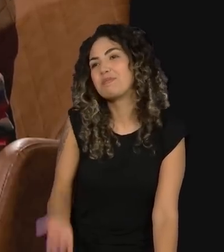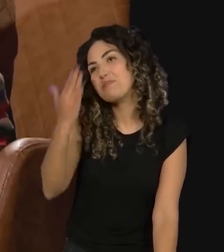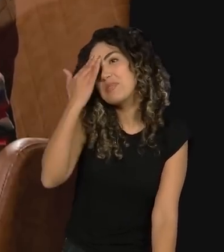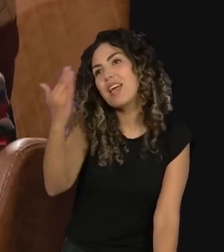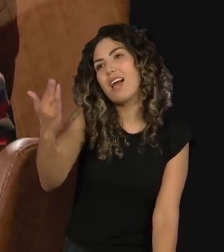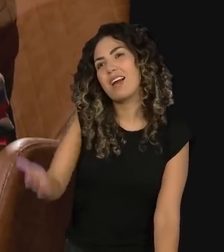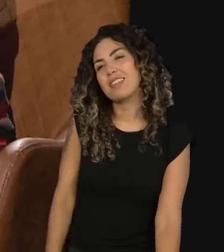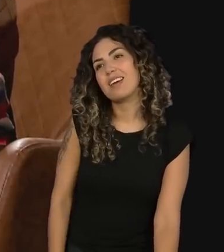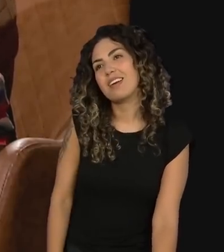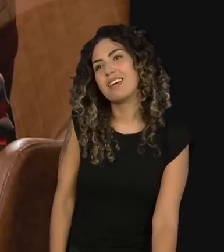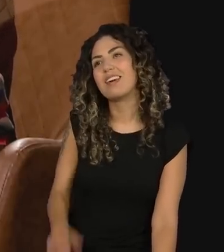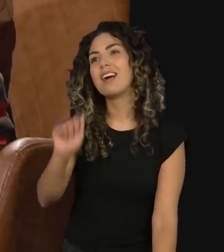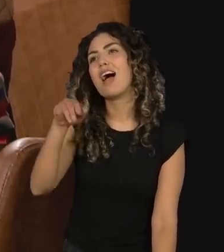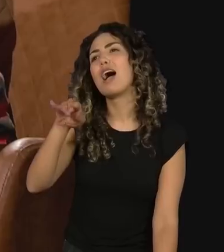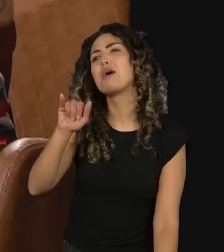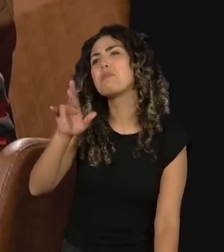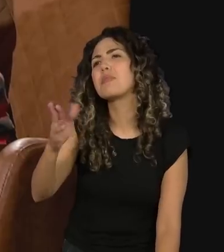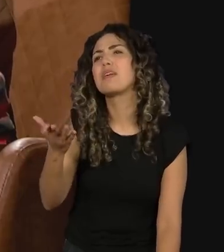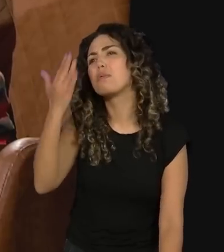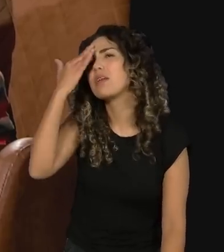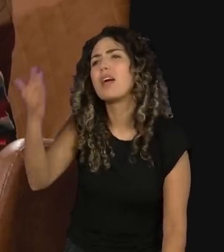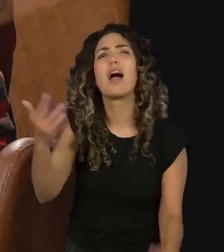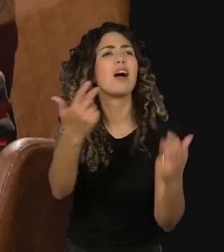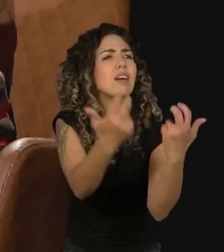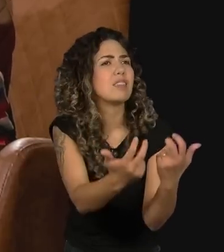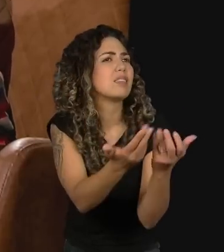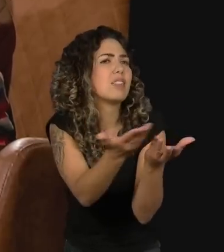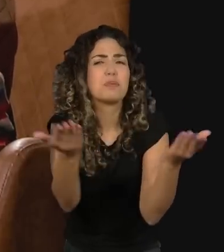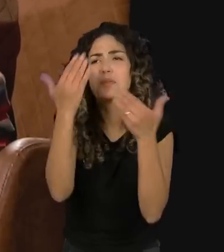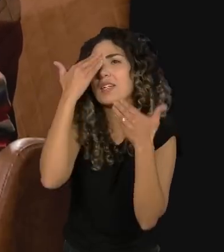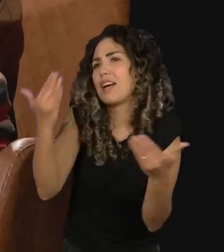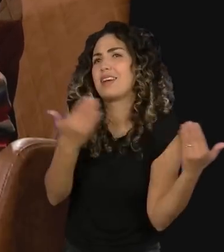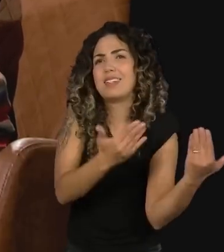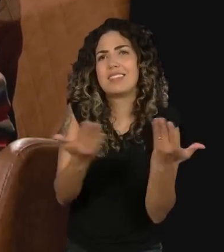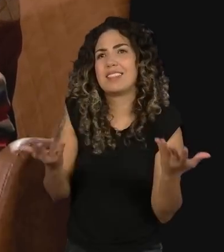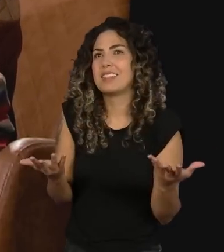Obrigada, Amir. Obrigada, Zeca. Obrigada, André. Olha,